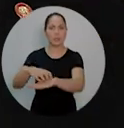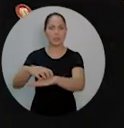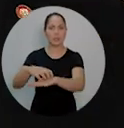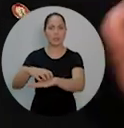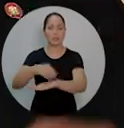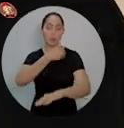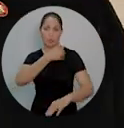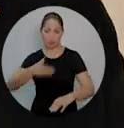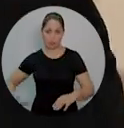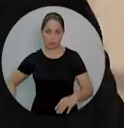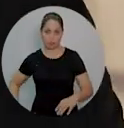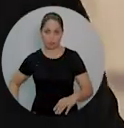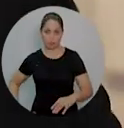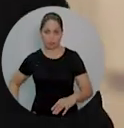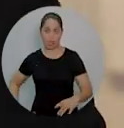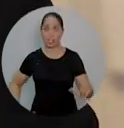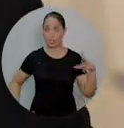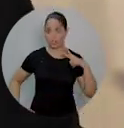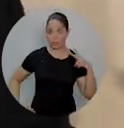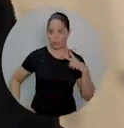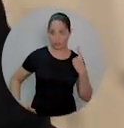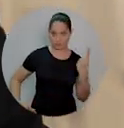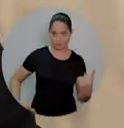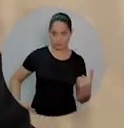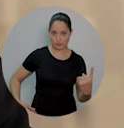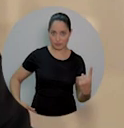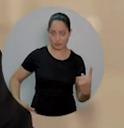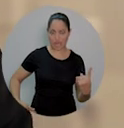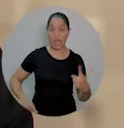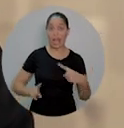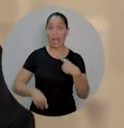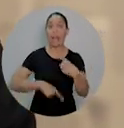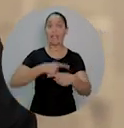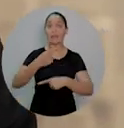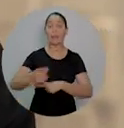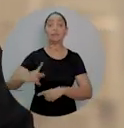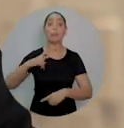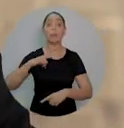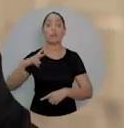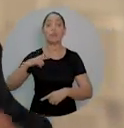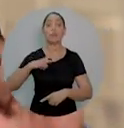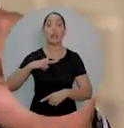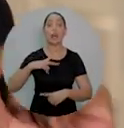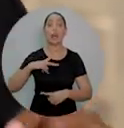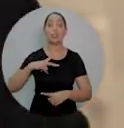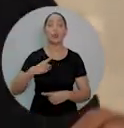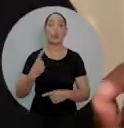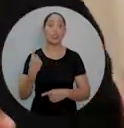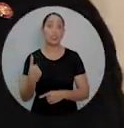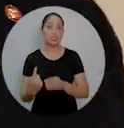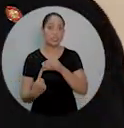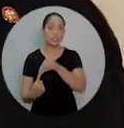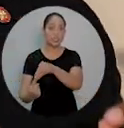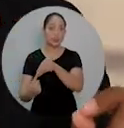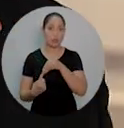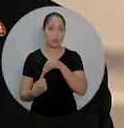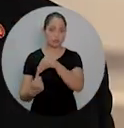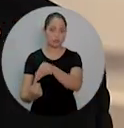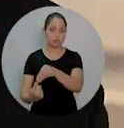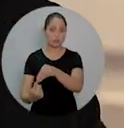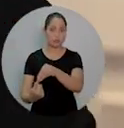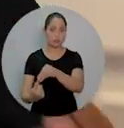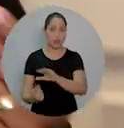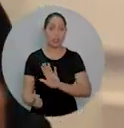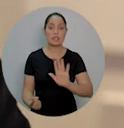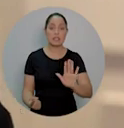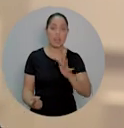público individual, aí a lei trouxe o transporte privado individual. O transporte privado individual sem